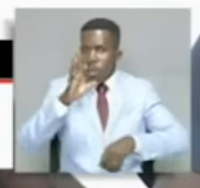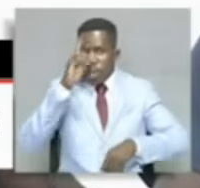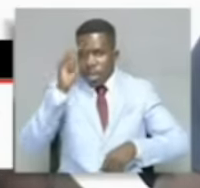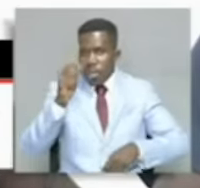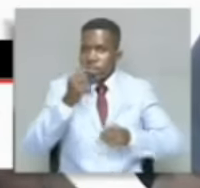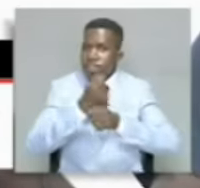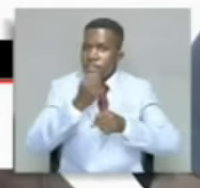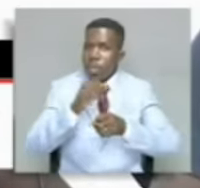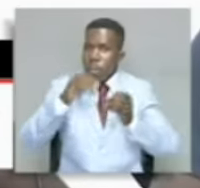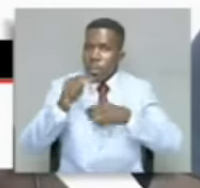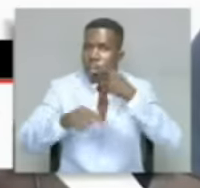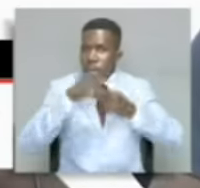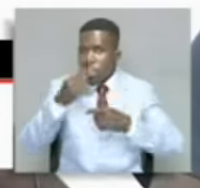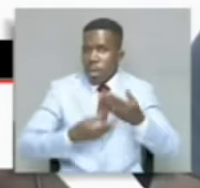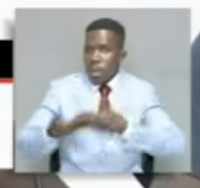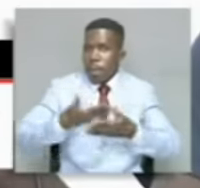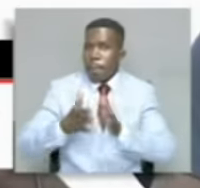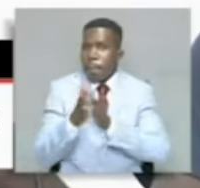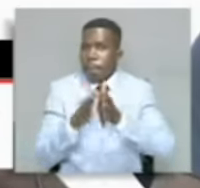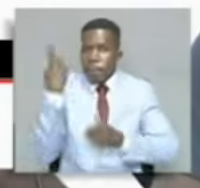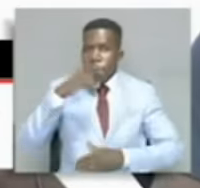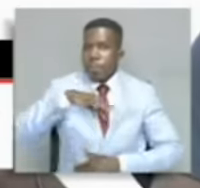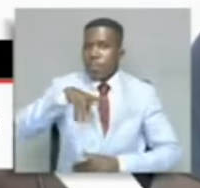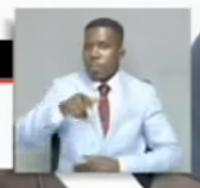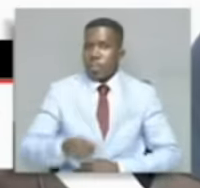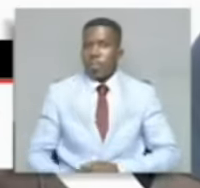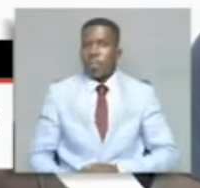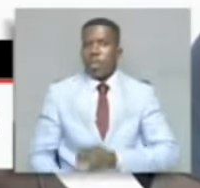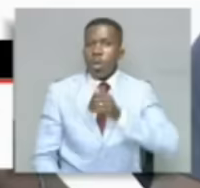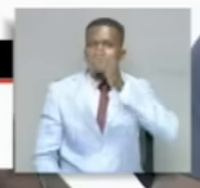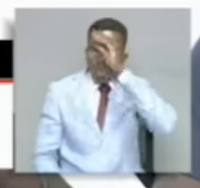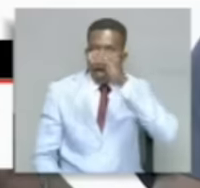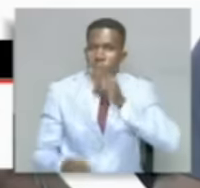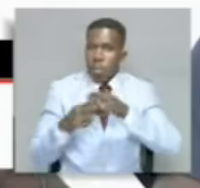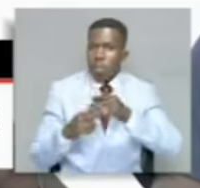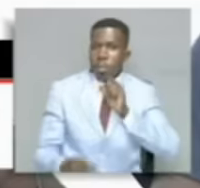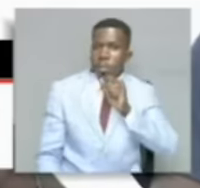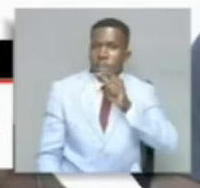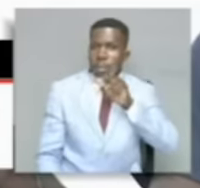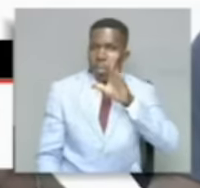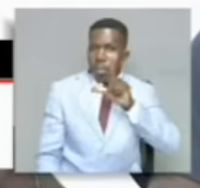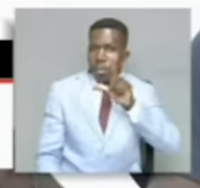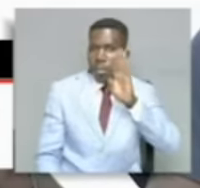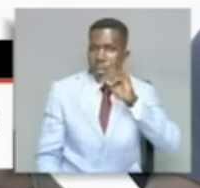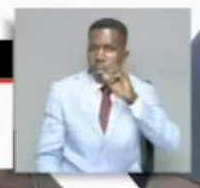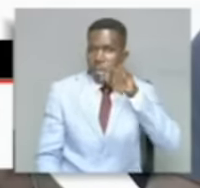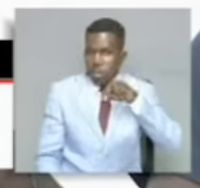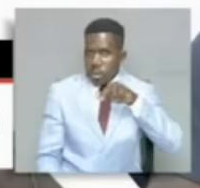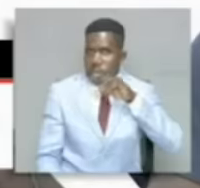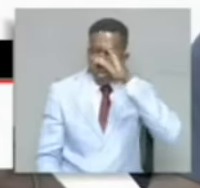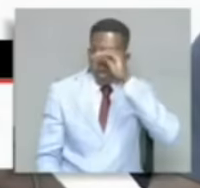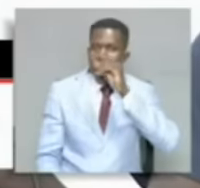a laborar. Gerson Salson Manassas, tanto este é um cidadão